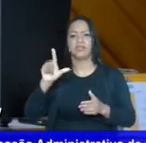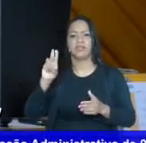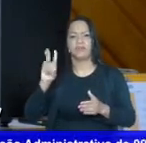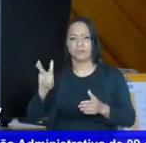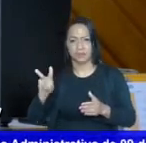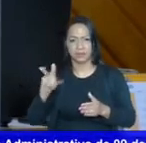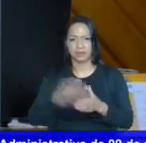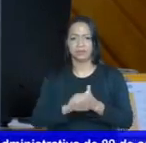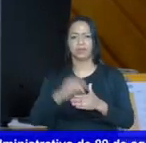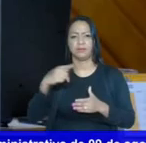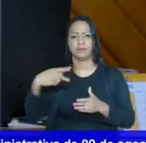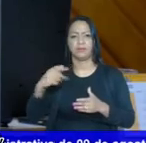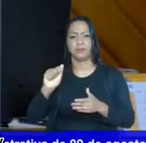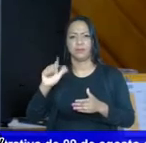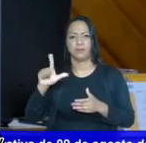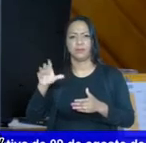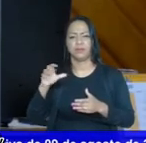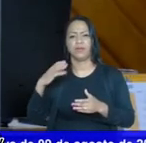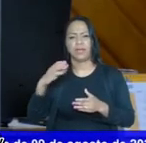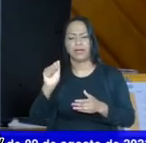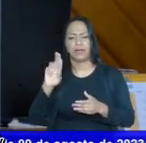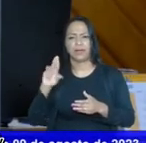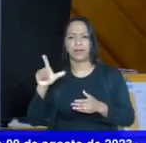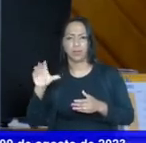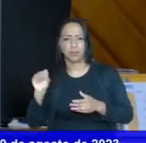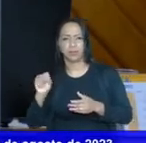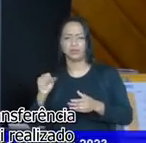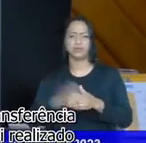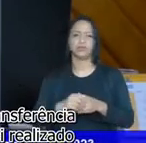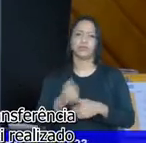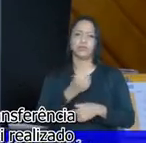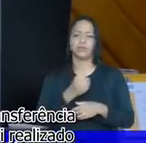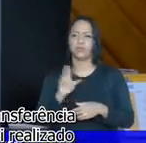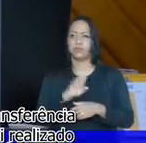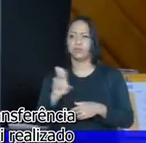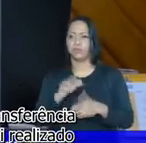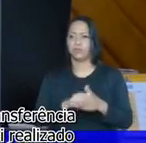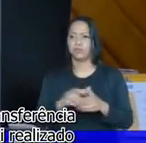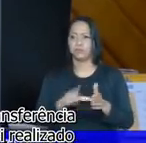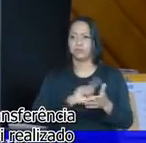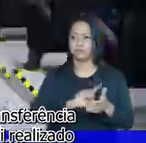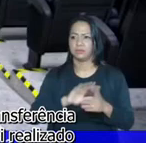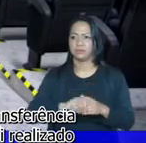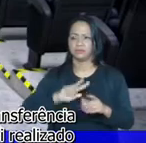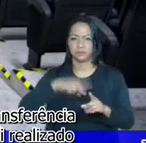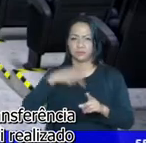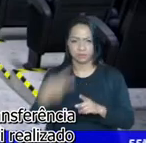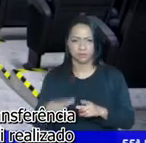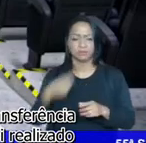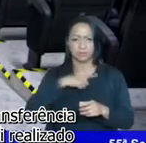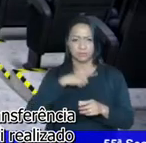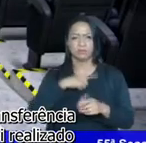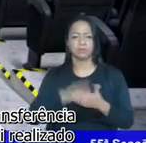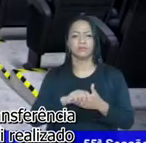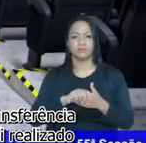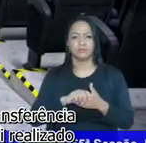antigo, do Paulo. Não, Carlos Pereira, está no nome do proprietário antigo. Mas tem a transferência, ok. Teve a transferência,